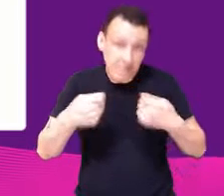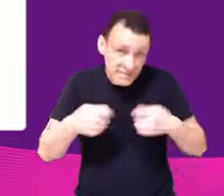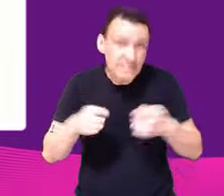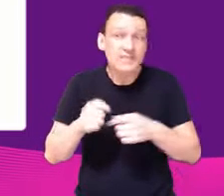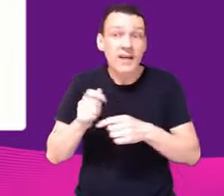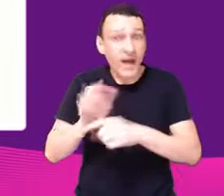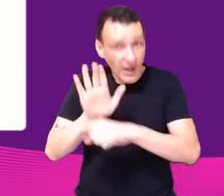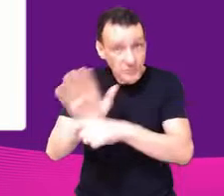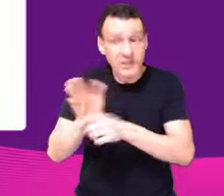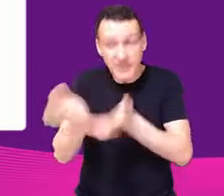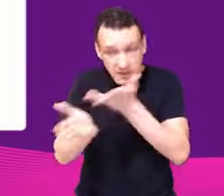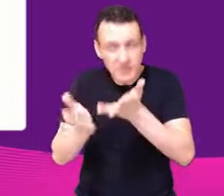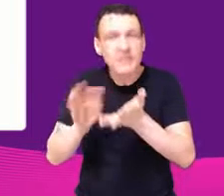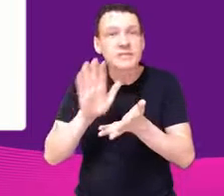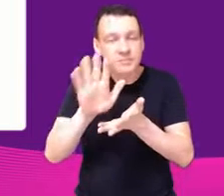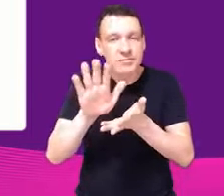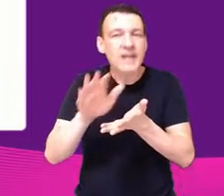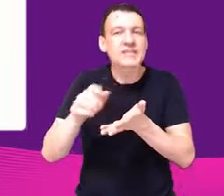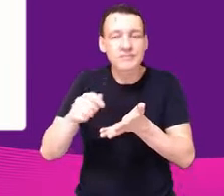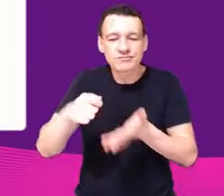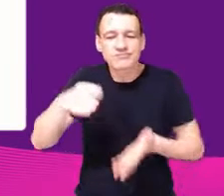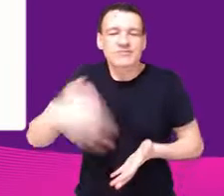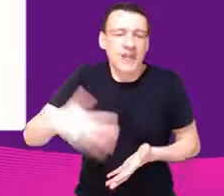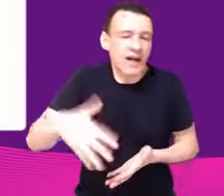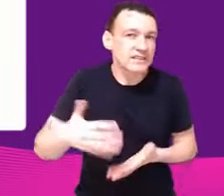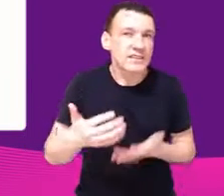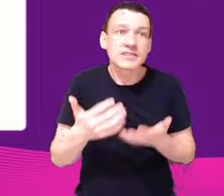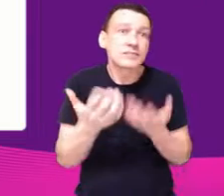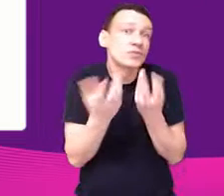desses pacientes, na verdade, acaba sem acesso e, portanto,